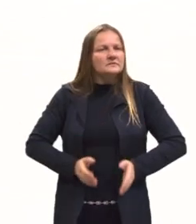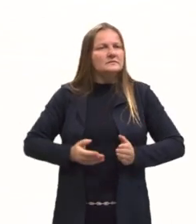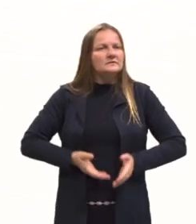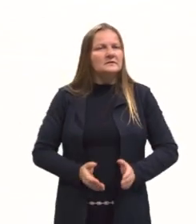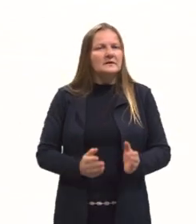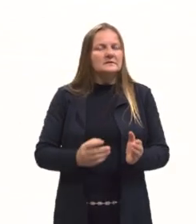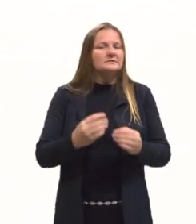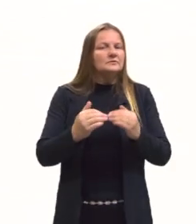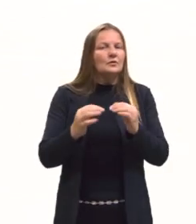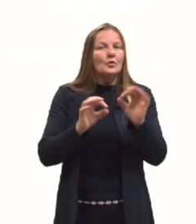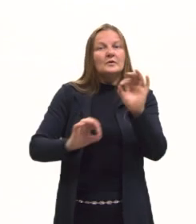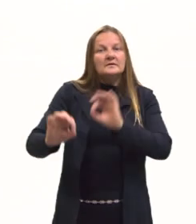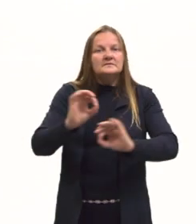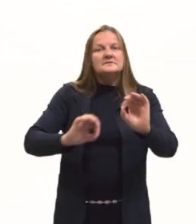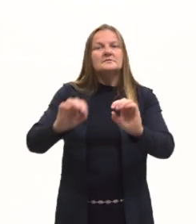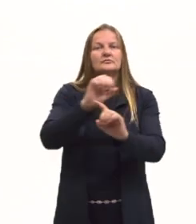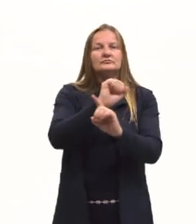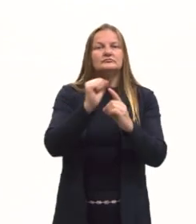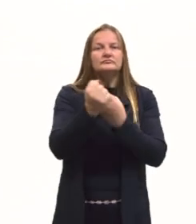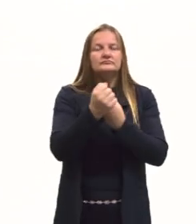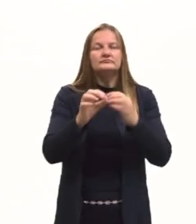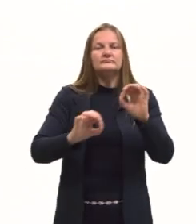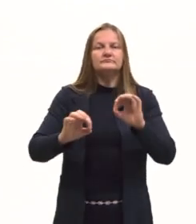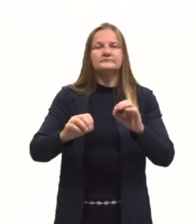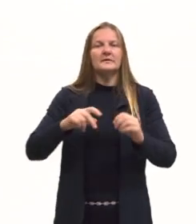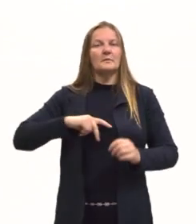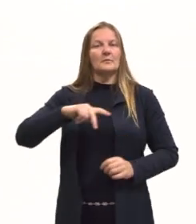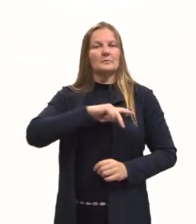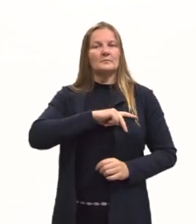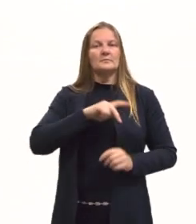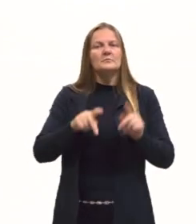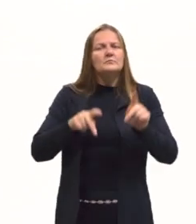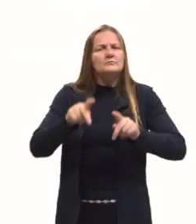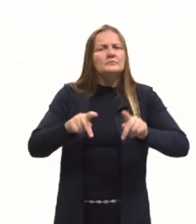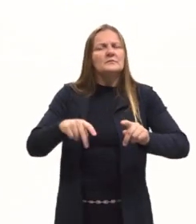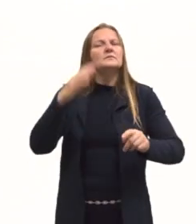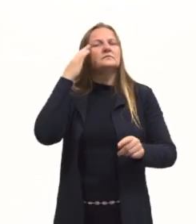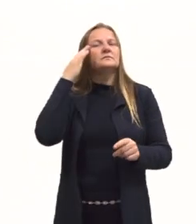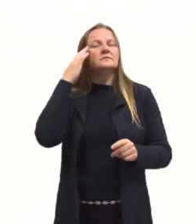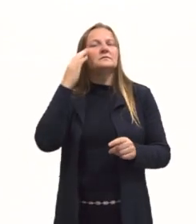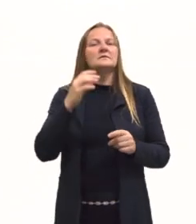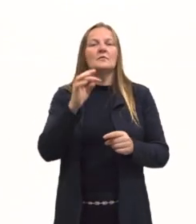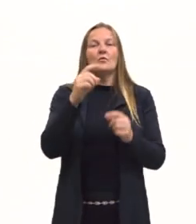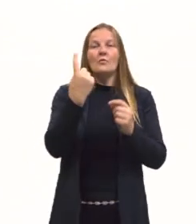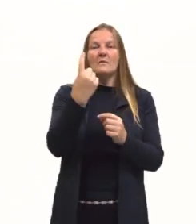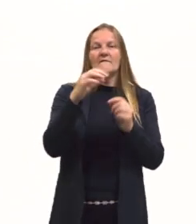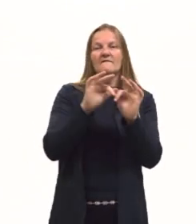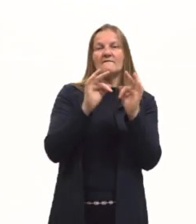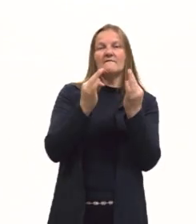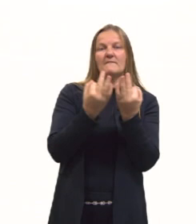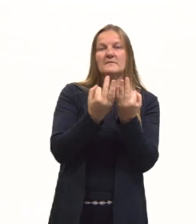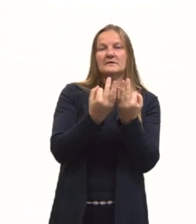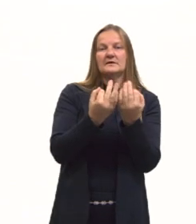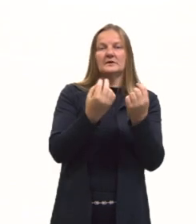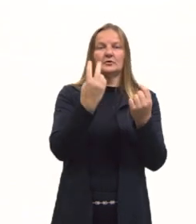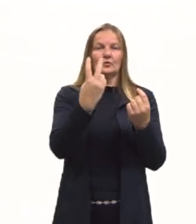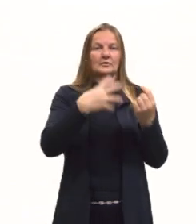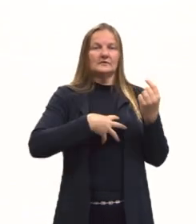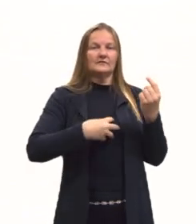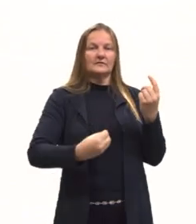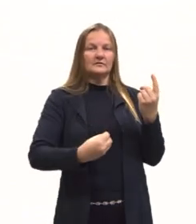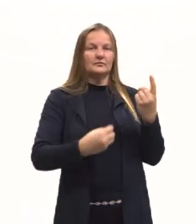manter a nossa a nossa população nós temos que ter no mínimo por família dois filhos um